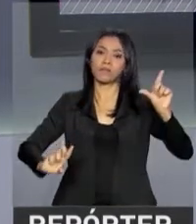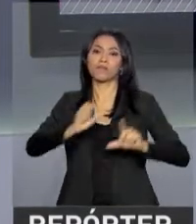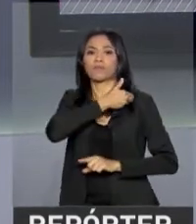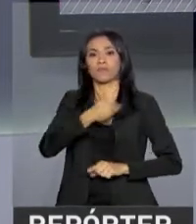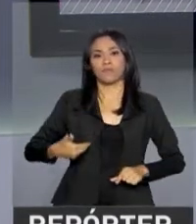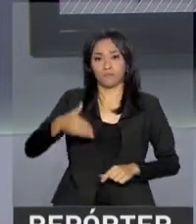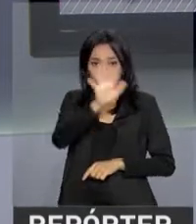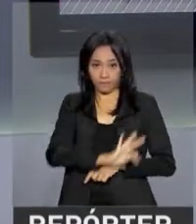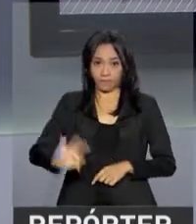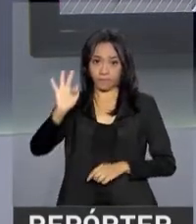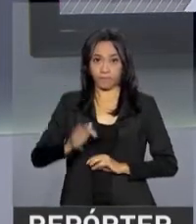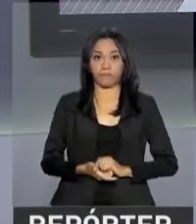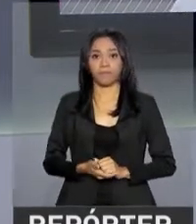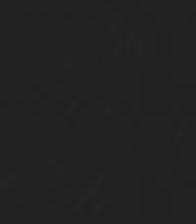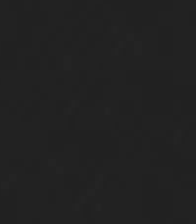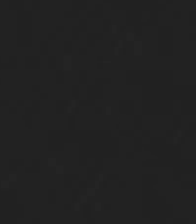a tv do governo federal